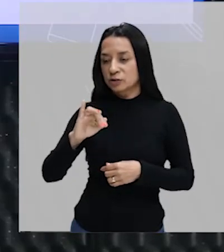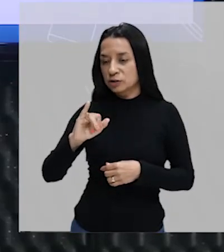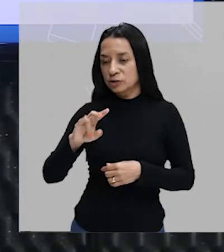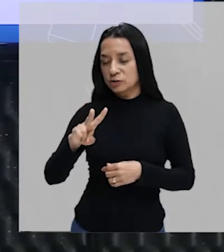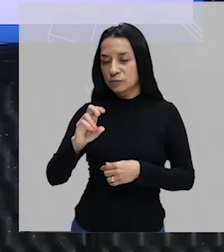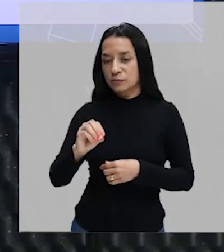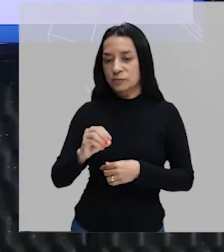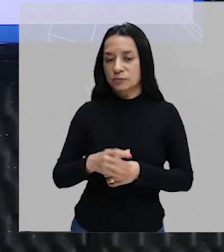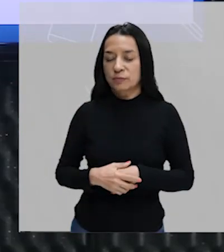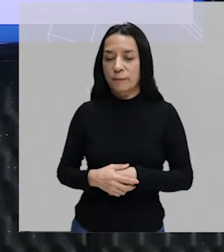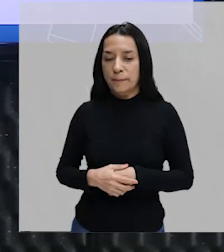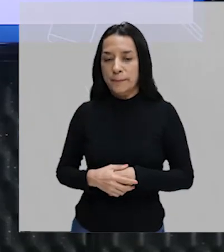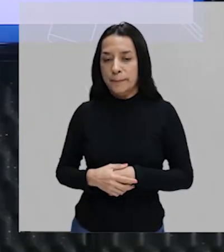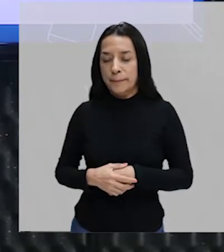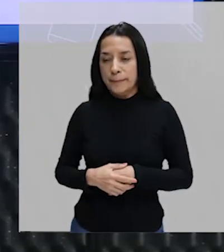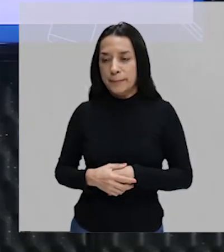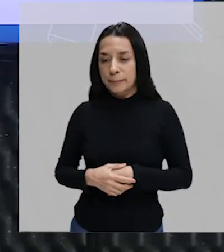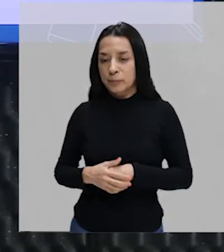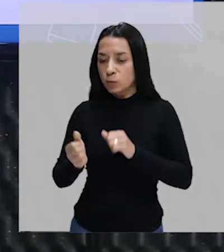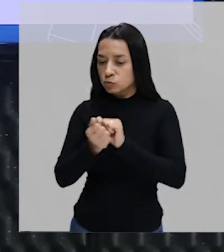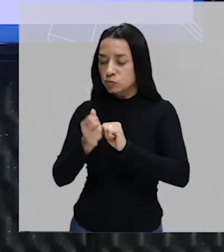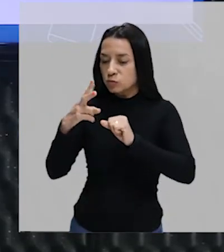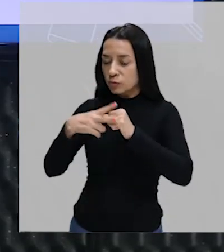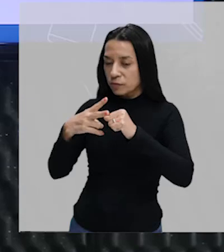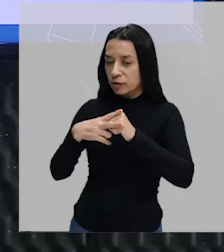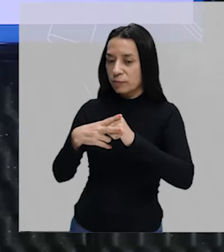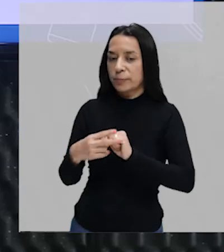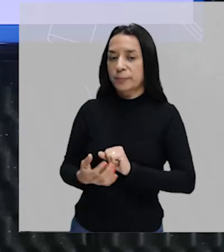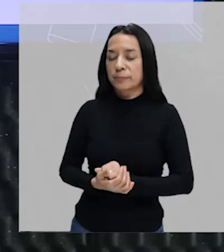afirmativo, o pronome vem junto com o verbo, coladinho,